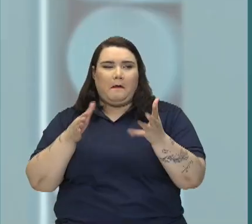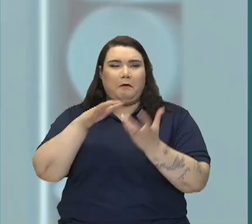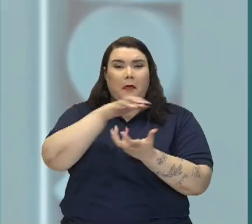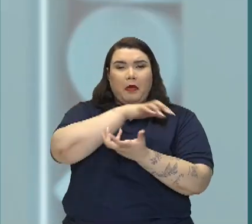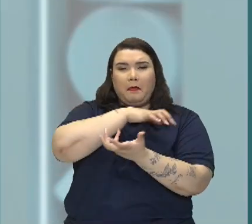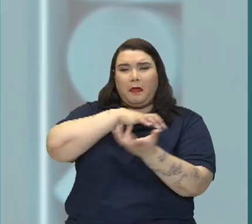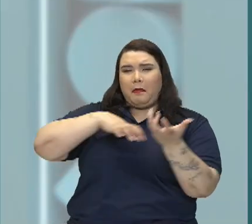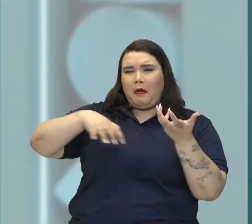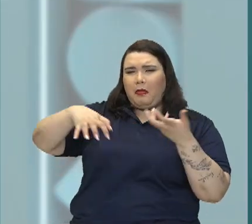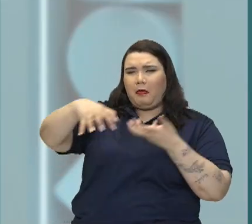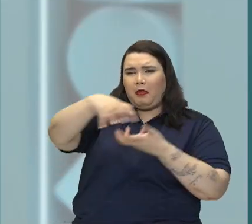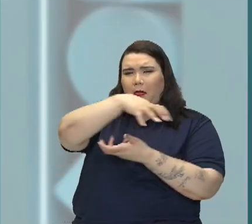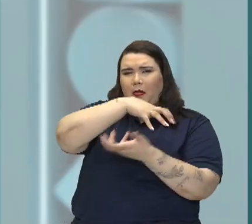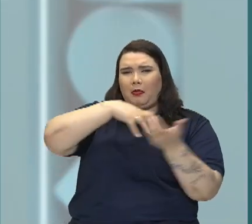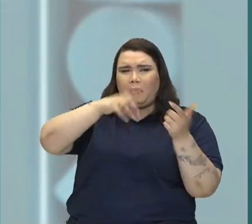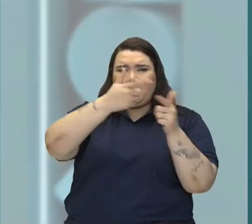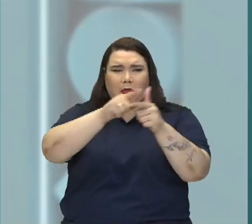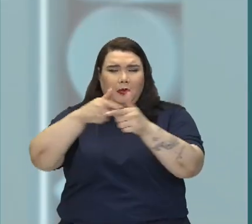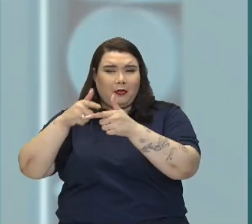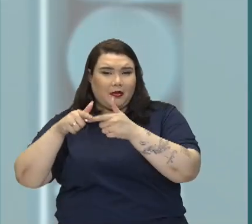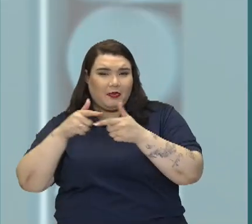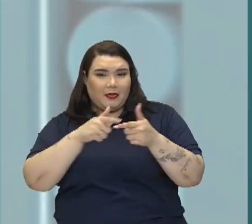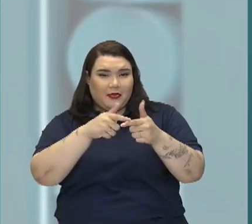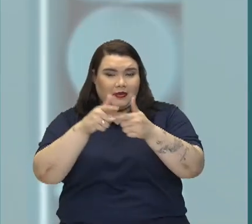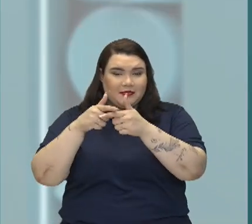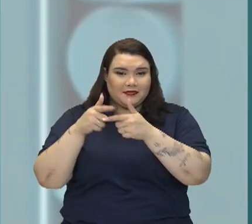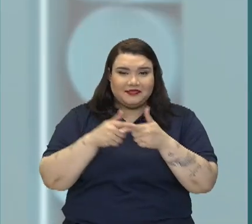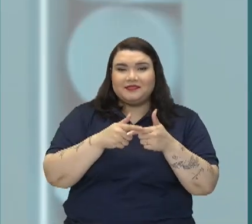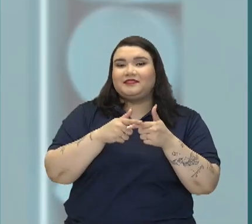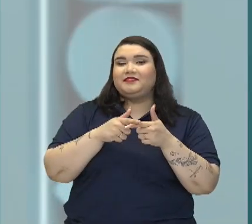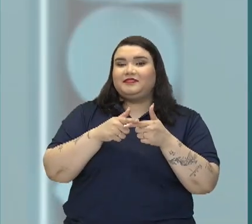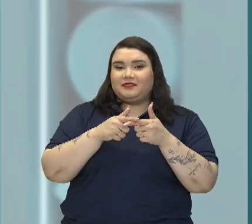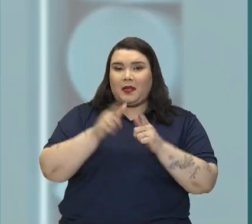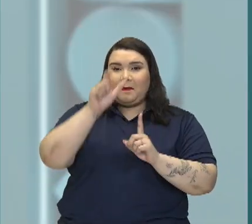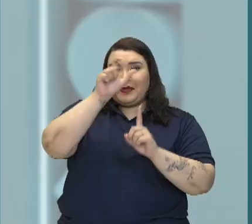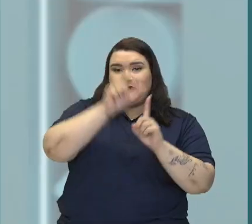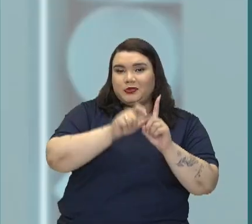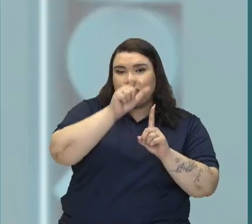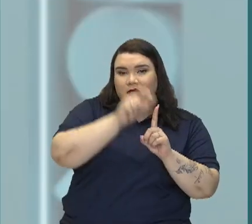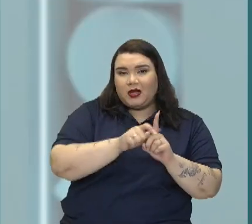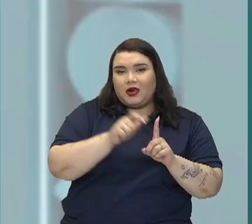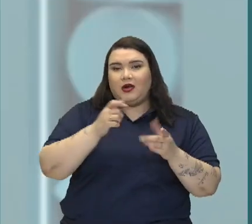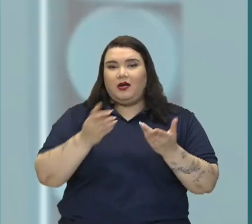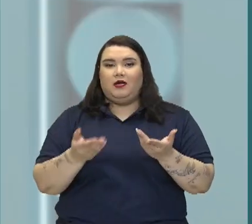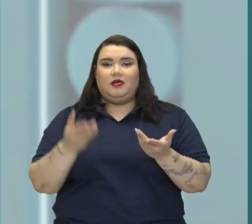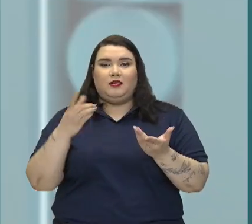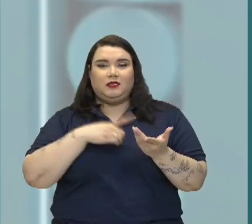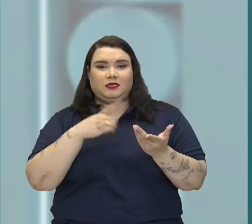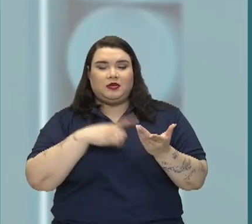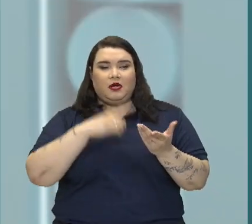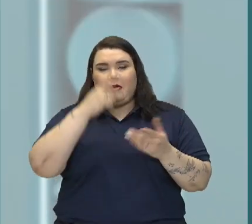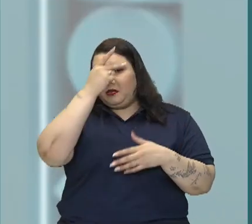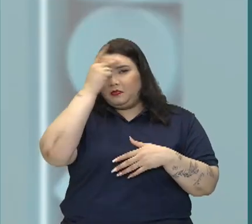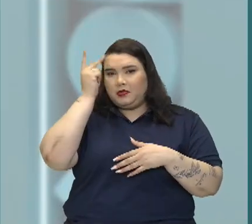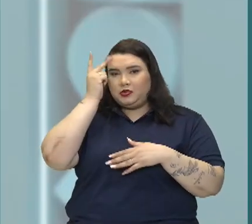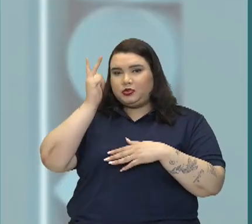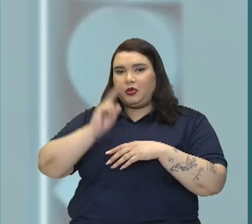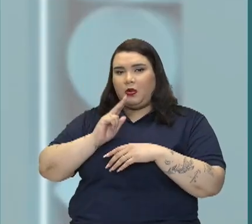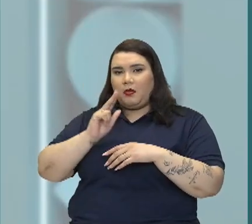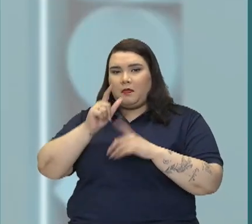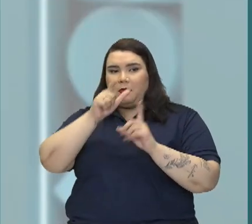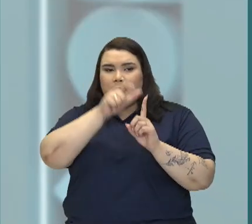a armar aquelas arapucas, né? Aquelas personagens os protagonistas e